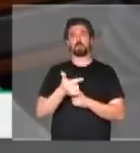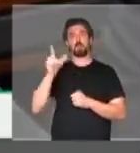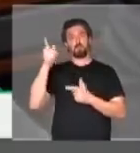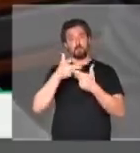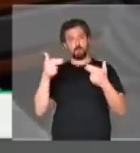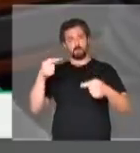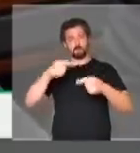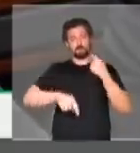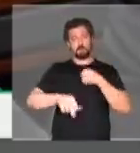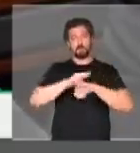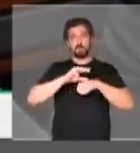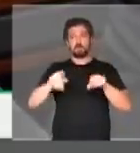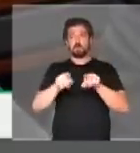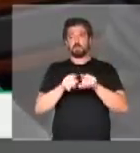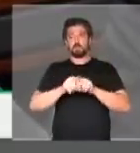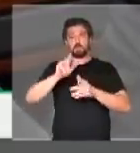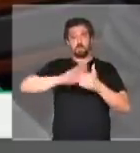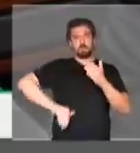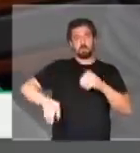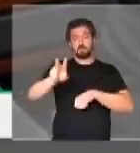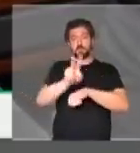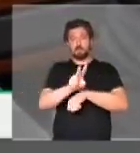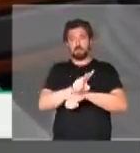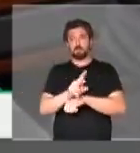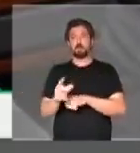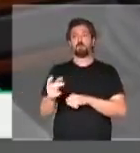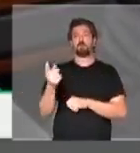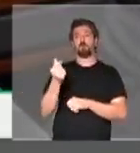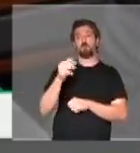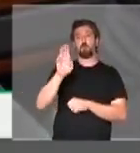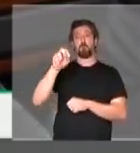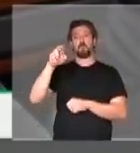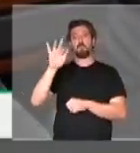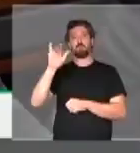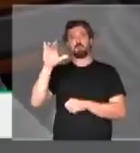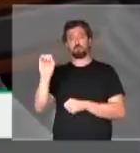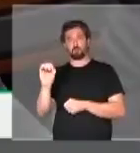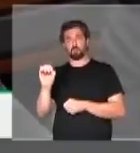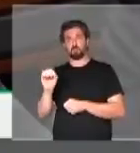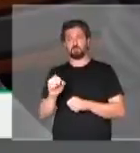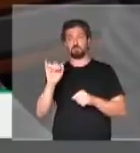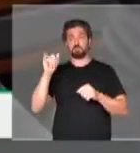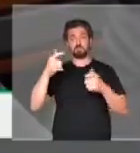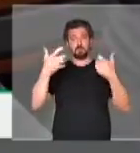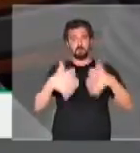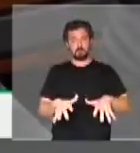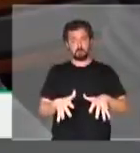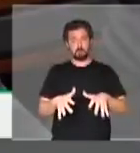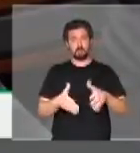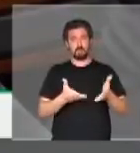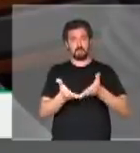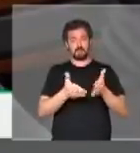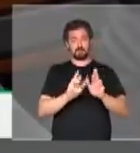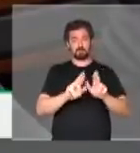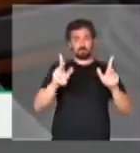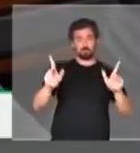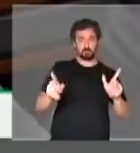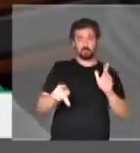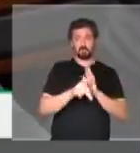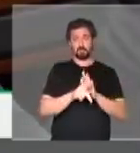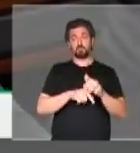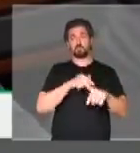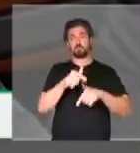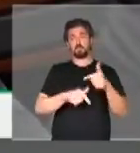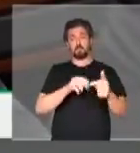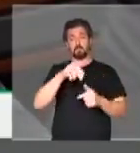Outra inconstitucionalidade, a supressão da proteção do valor dos benefícios. Ao dispensar o tratamento distinto quanto às